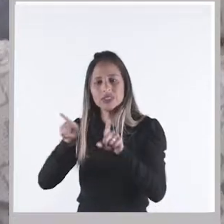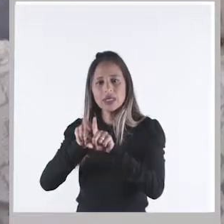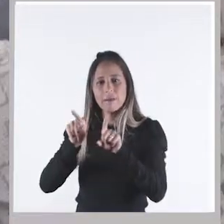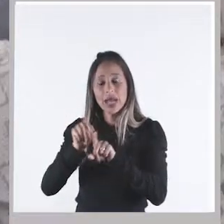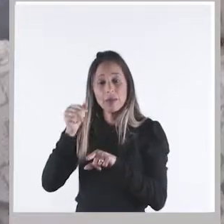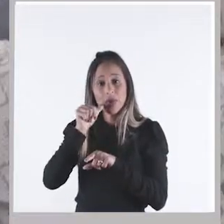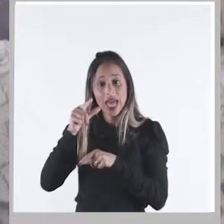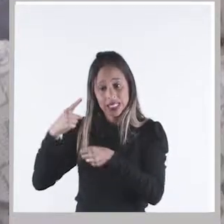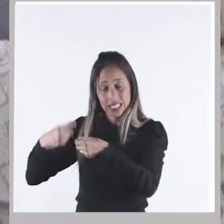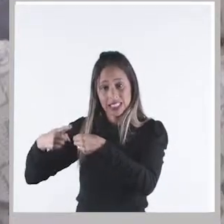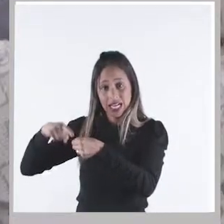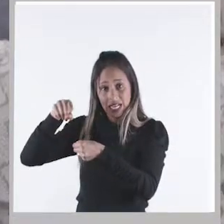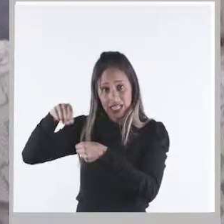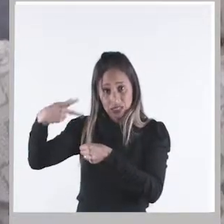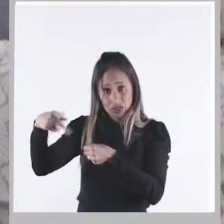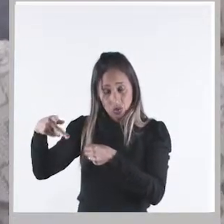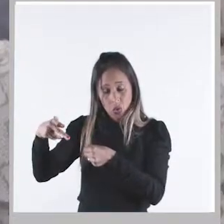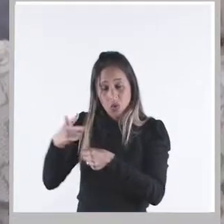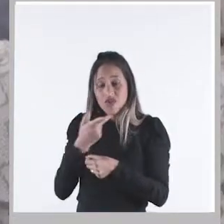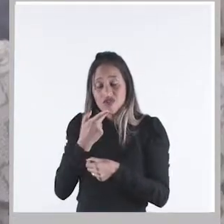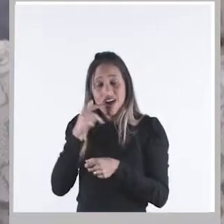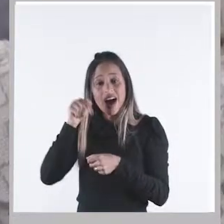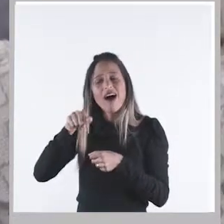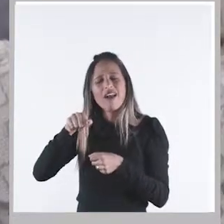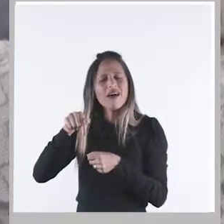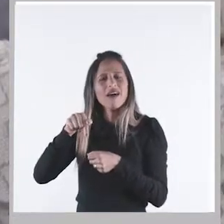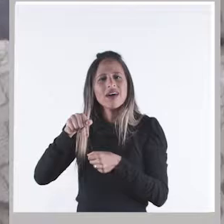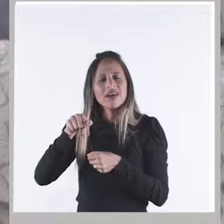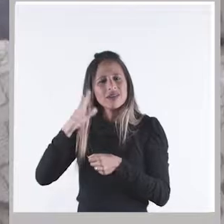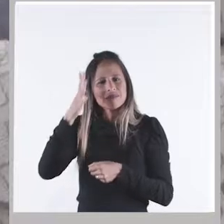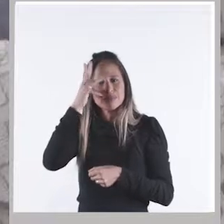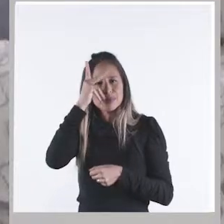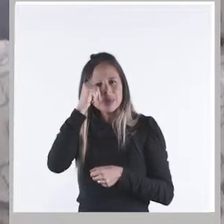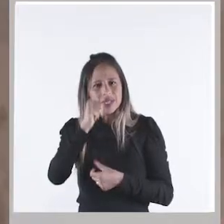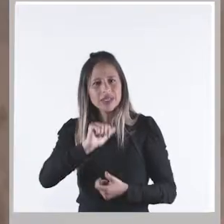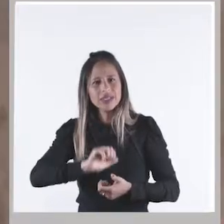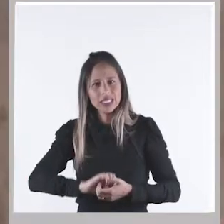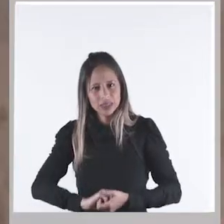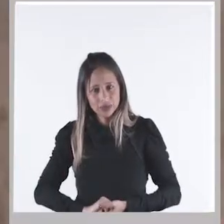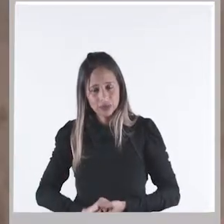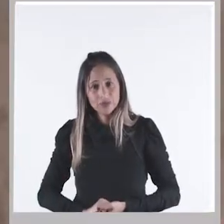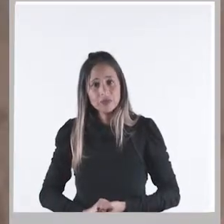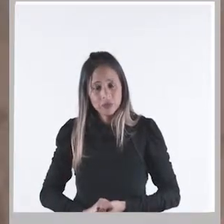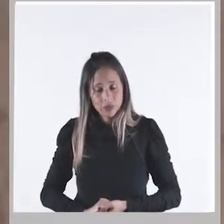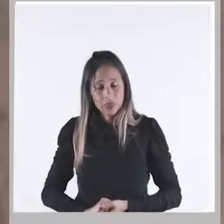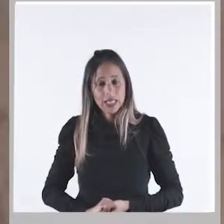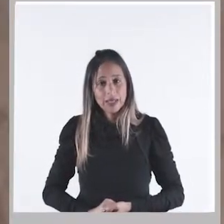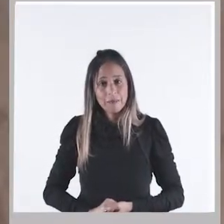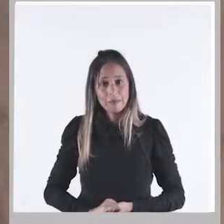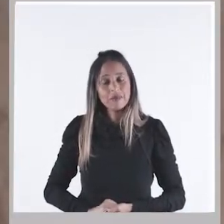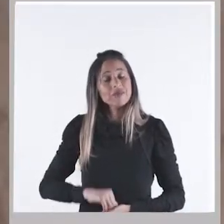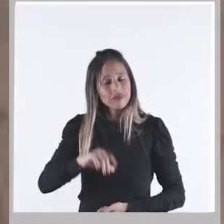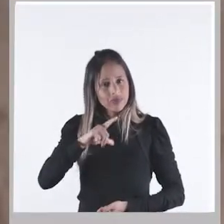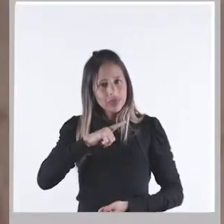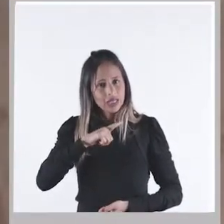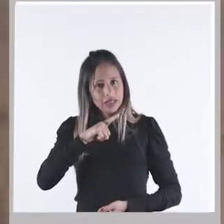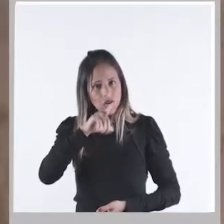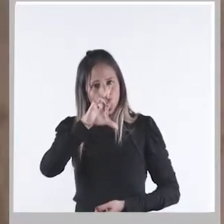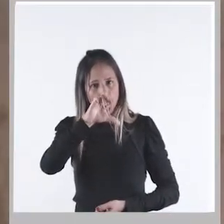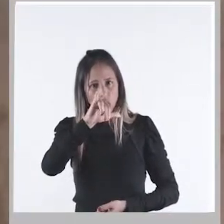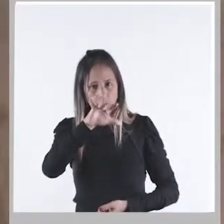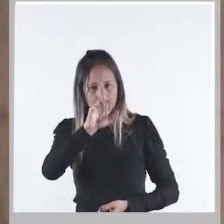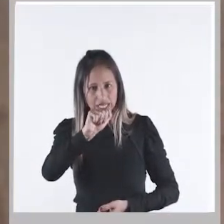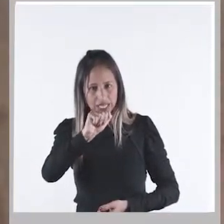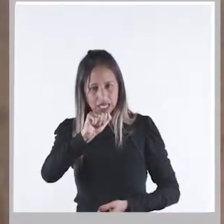de Baldim, de uma forma muito bonita, né? Tem uma das crônicas é